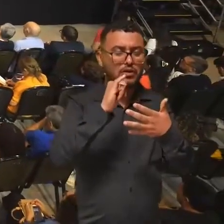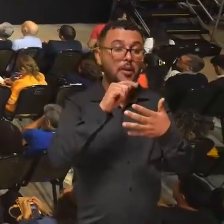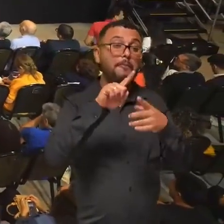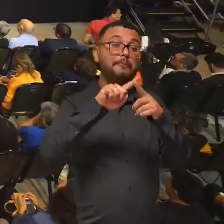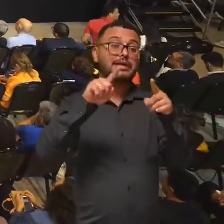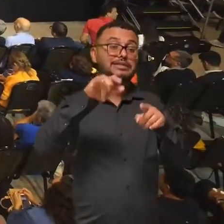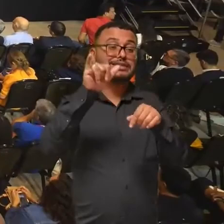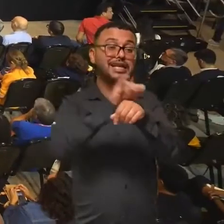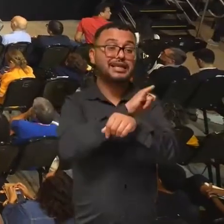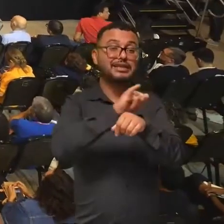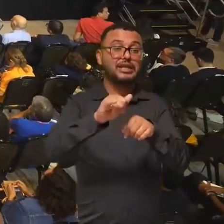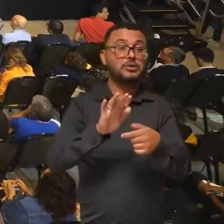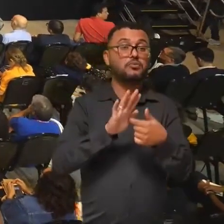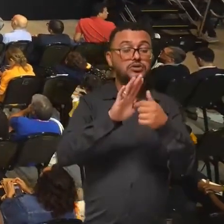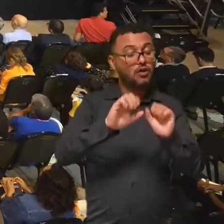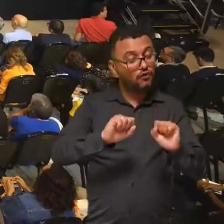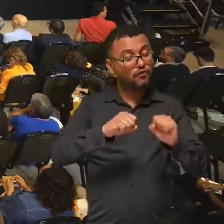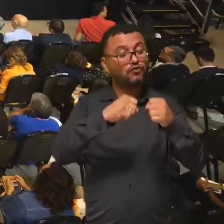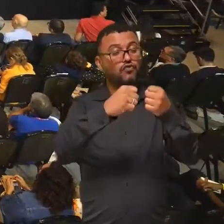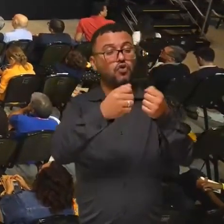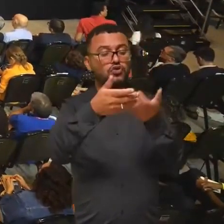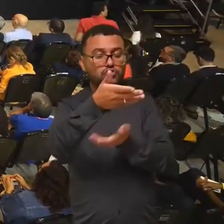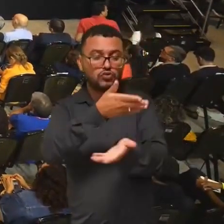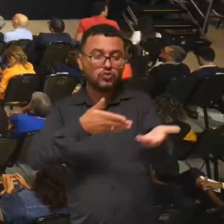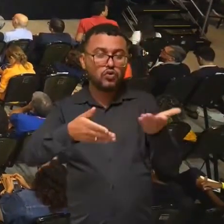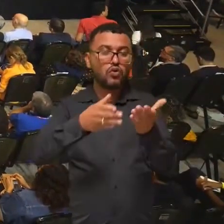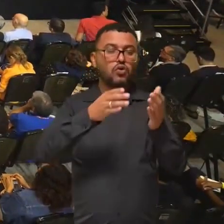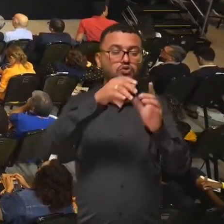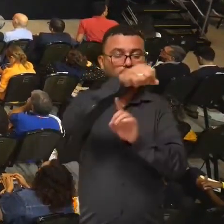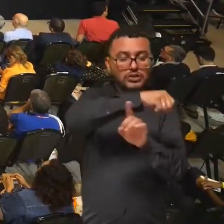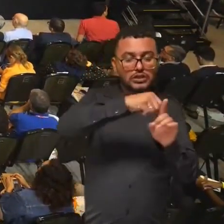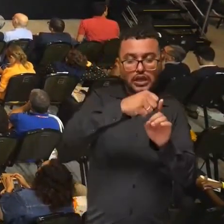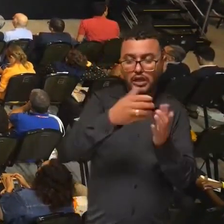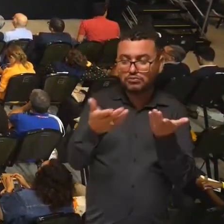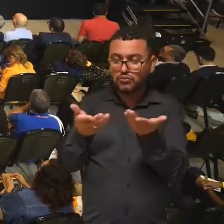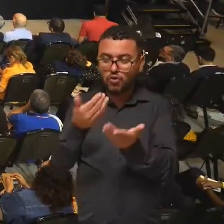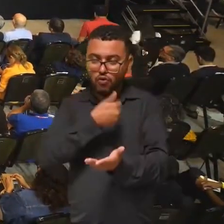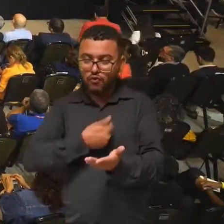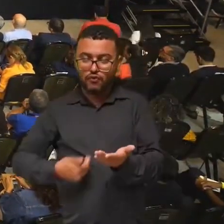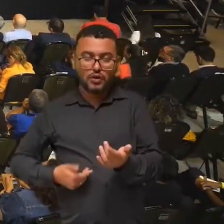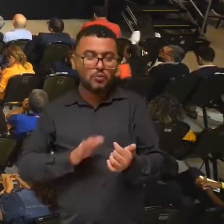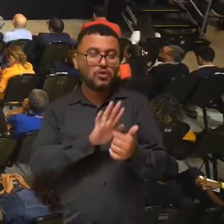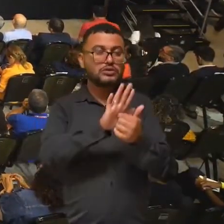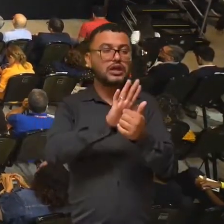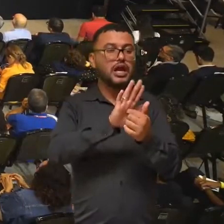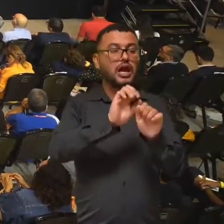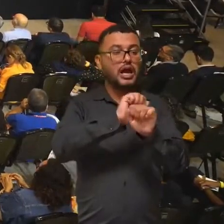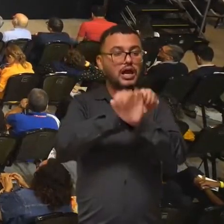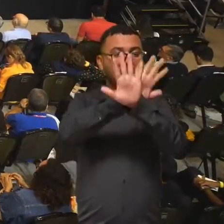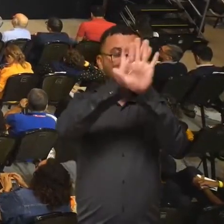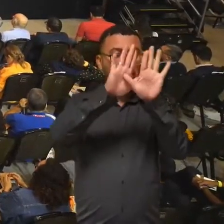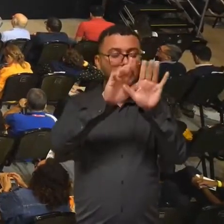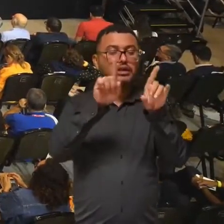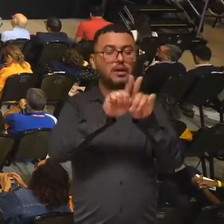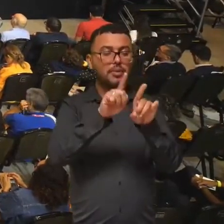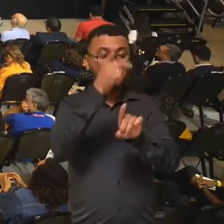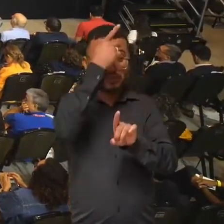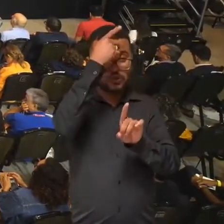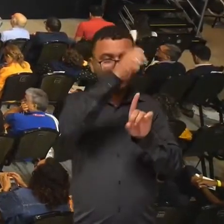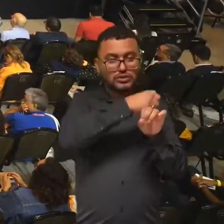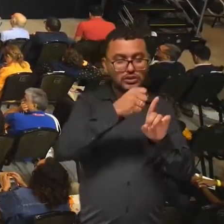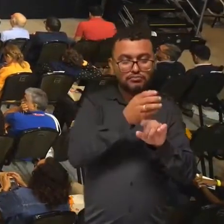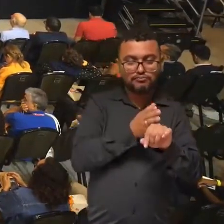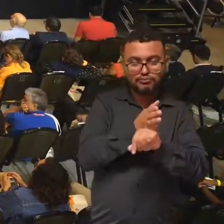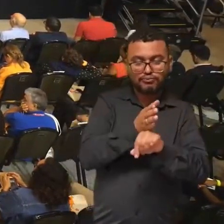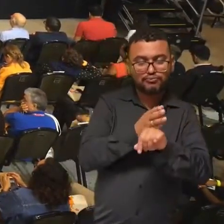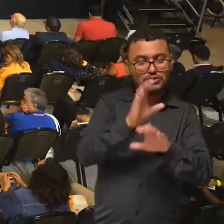fortalecer a relação entre o governo e a sociedade, promovendo transparência, participação e cidadania. E aí que eu queria me pegar,